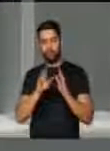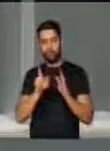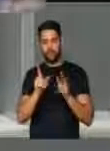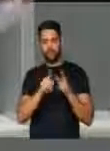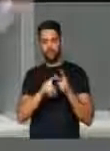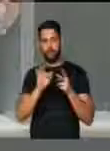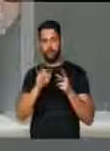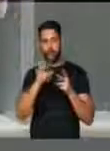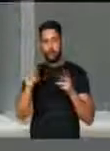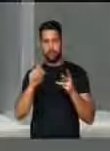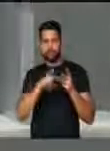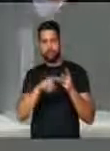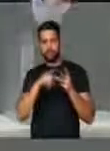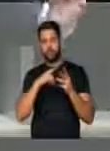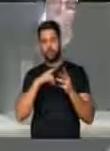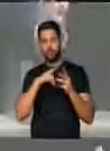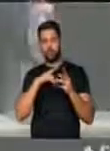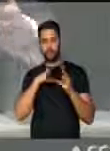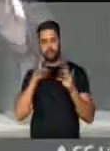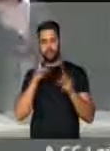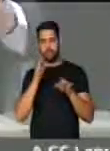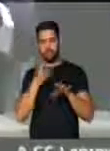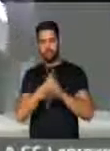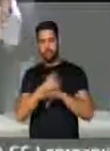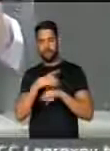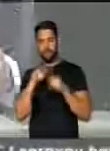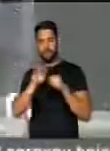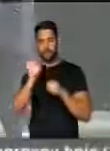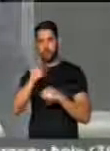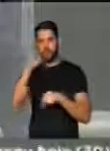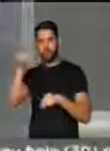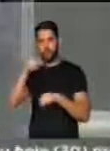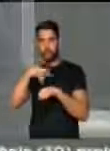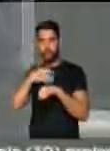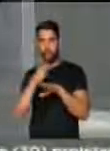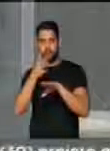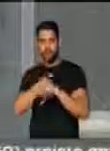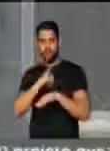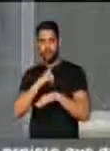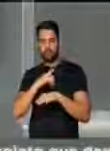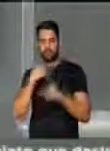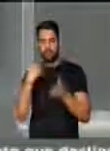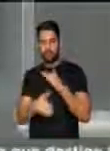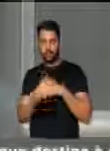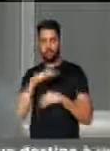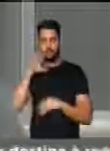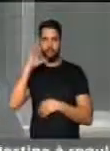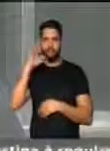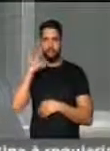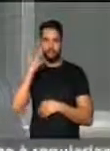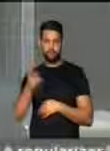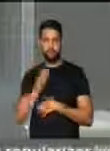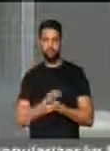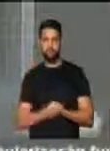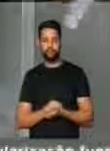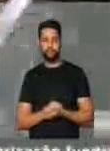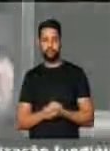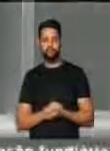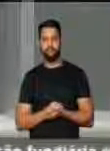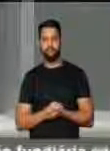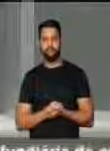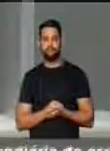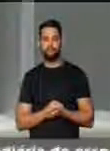ou de um FIES, ou de uma Ciência Sem Fronteiras, poder fazer faculdade no exterior, ele também está perdendo esse sonho.